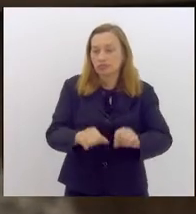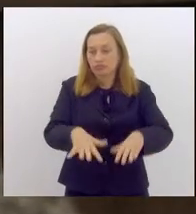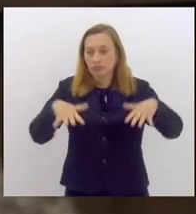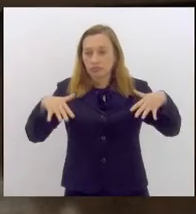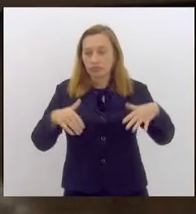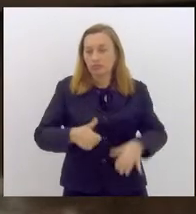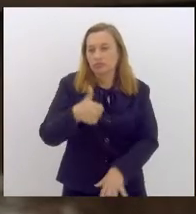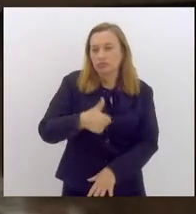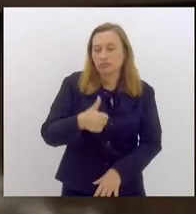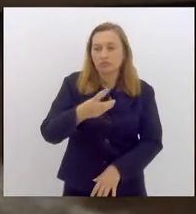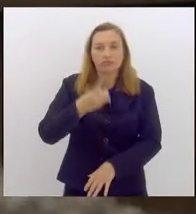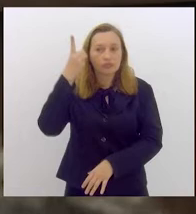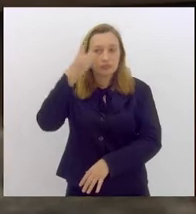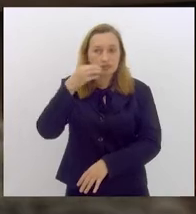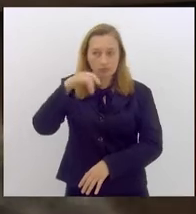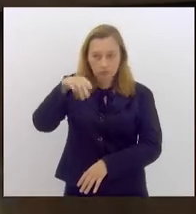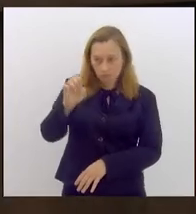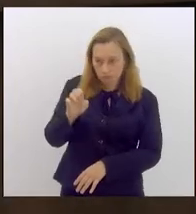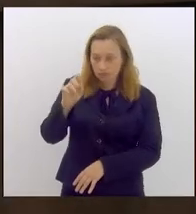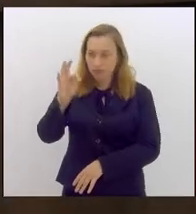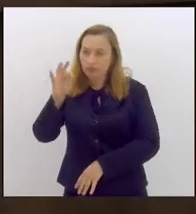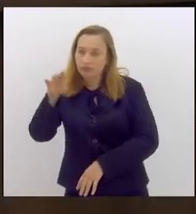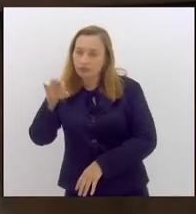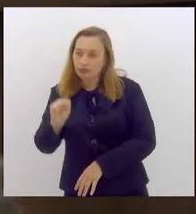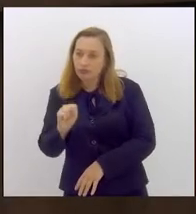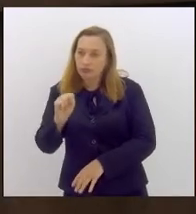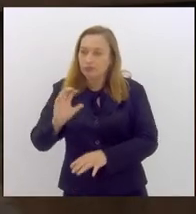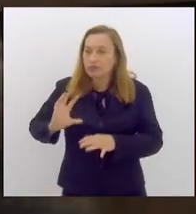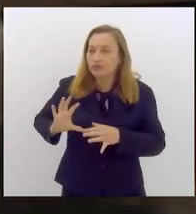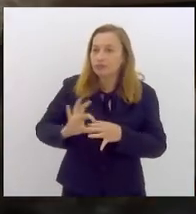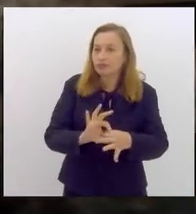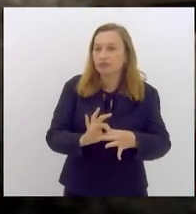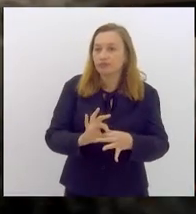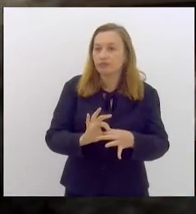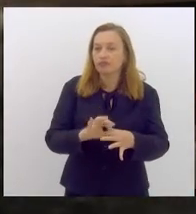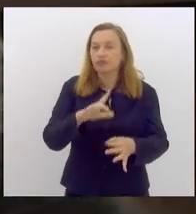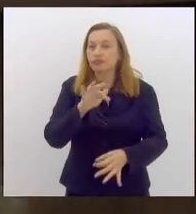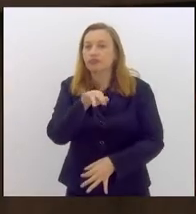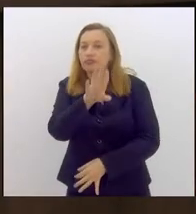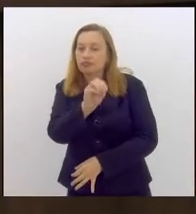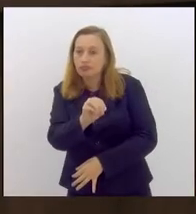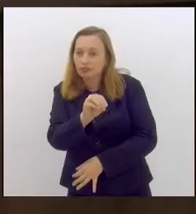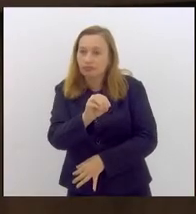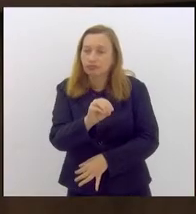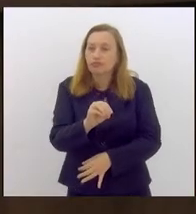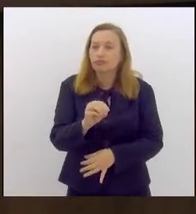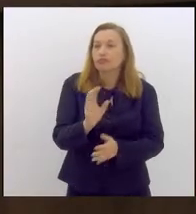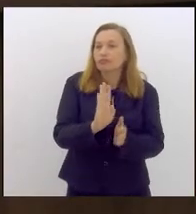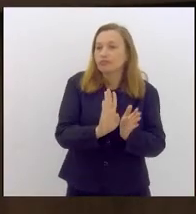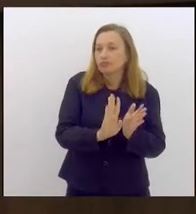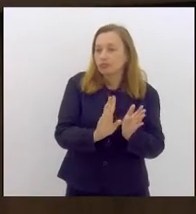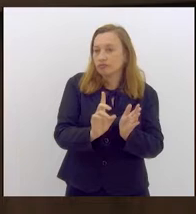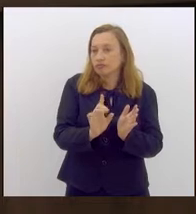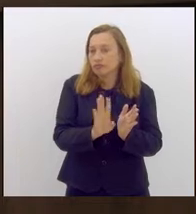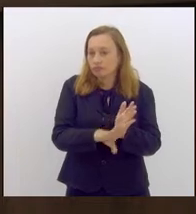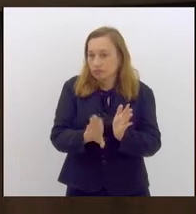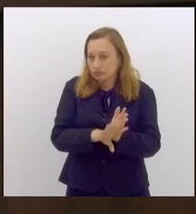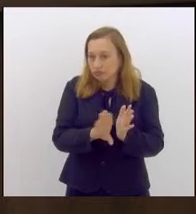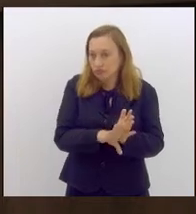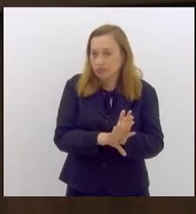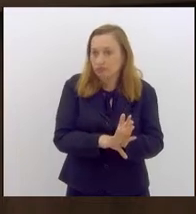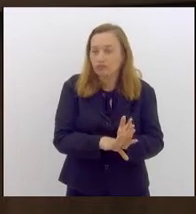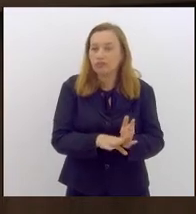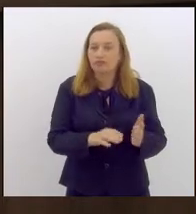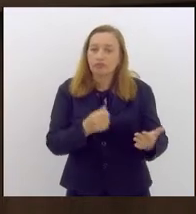do deputado Alexandre Freitas traz a vinculação de fundo, ou seja, os custos decorrentes à execução